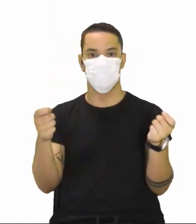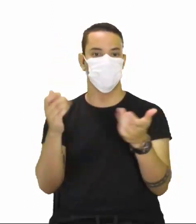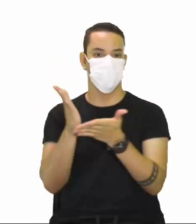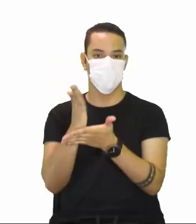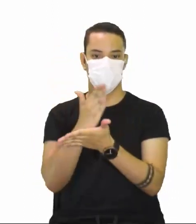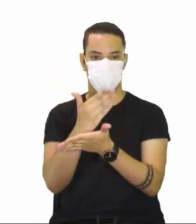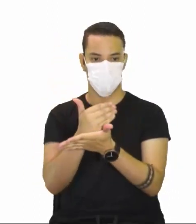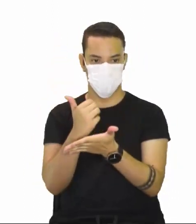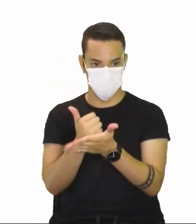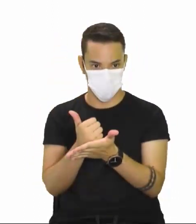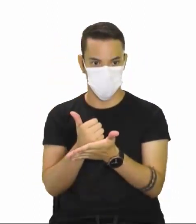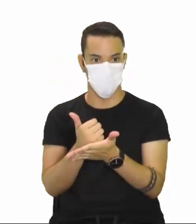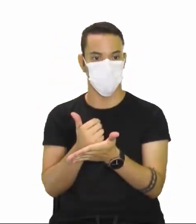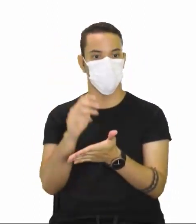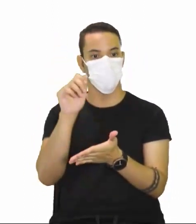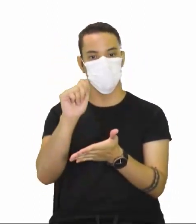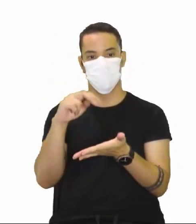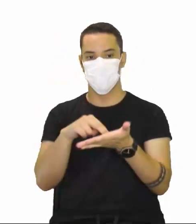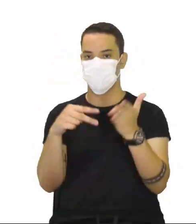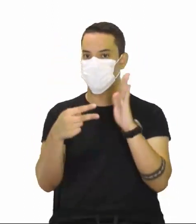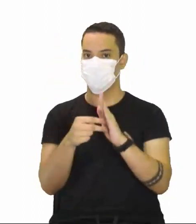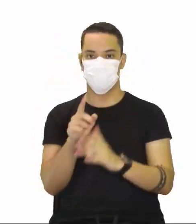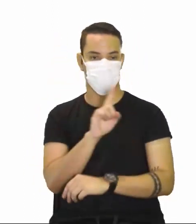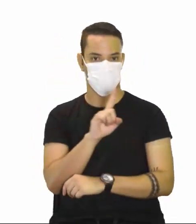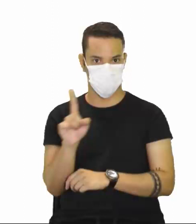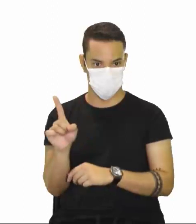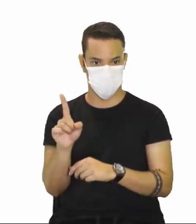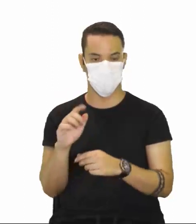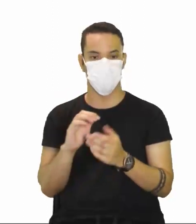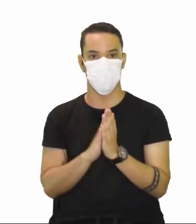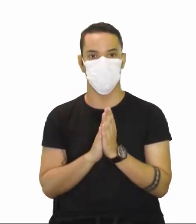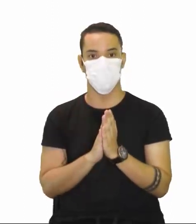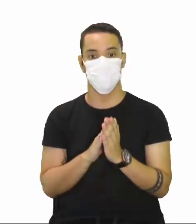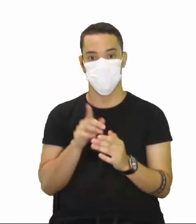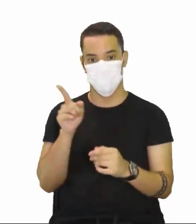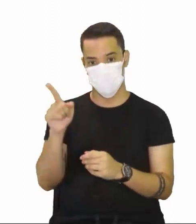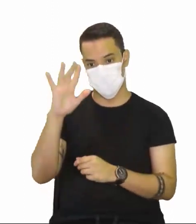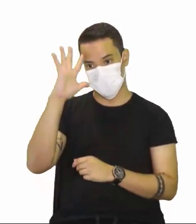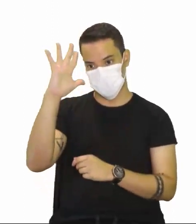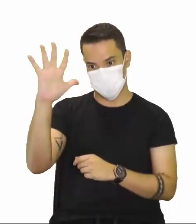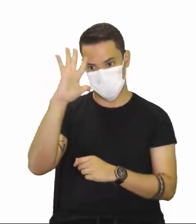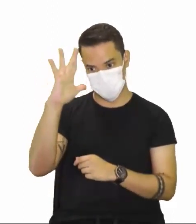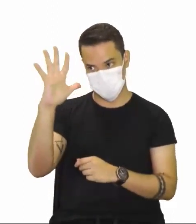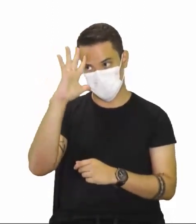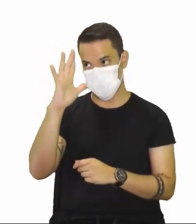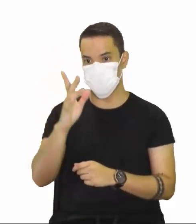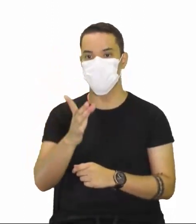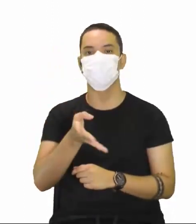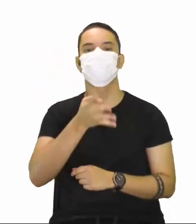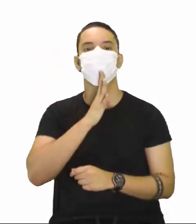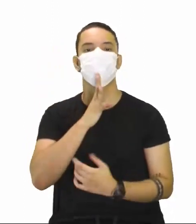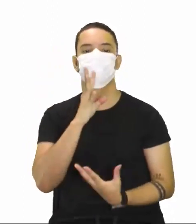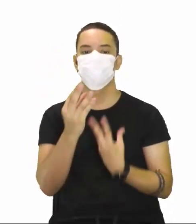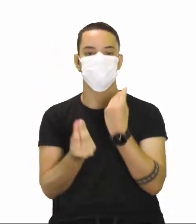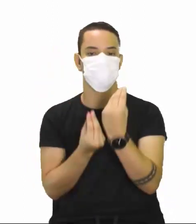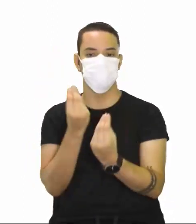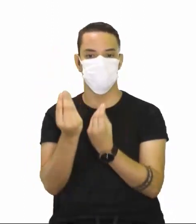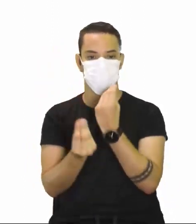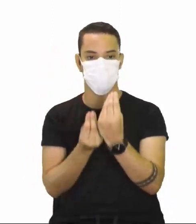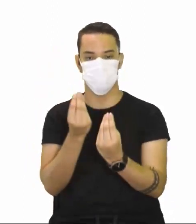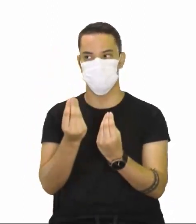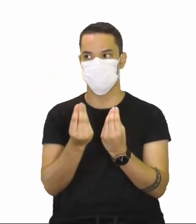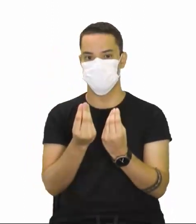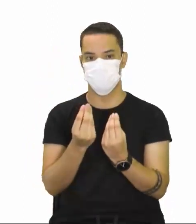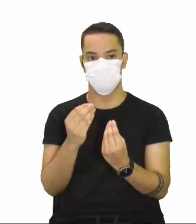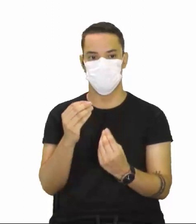né? A significa não, tomo divisível. Essa teoria filosófica ficou conhecida como